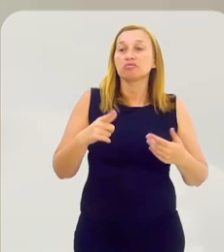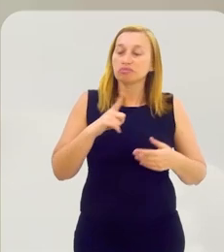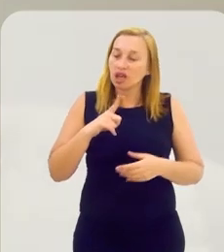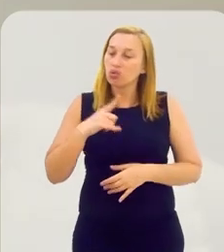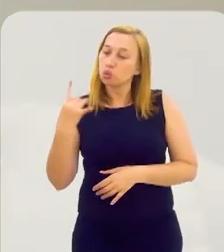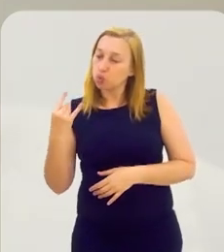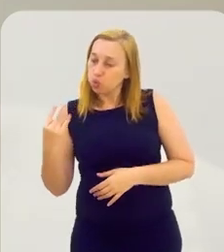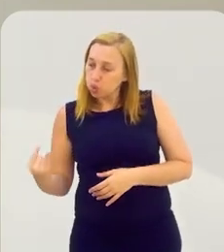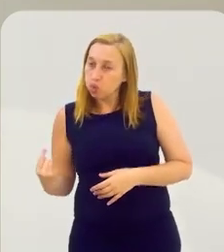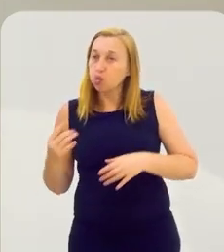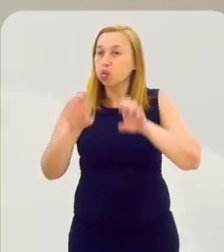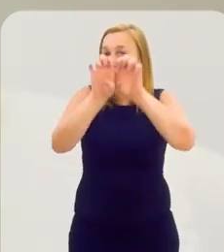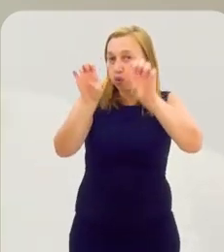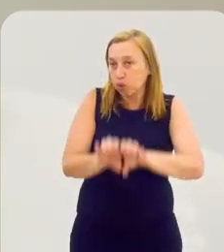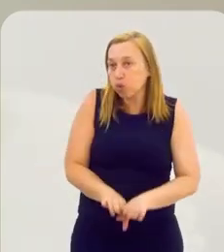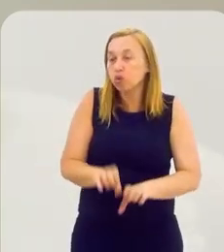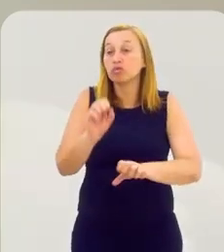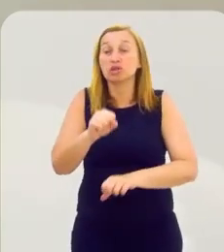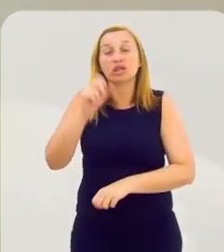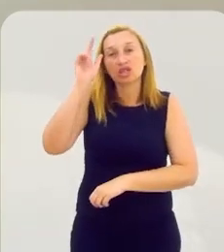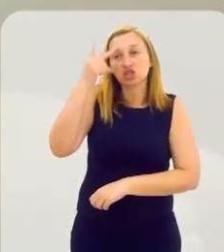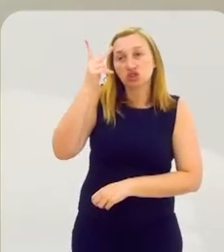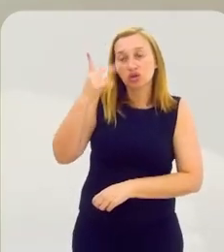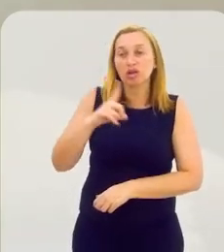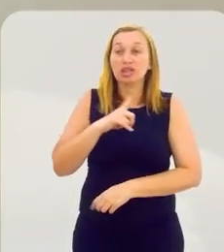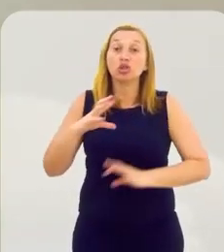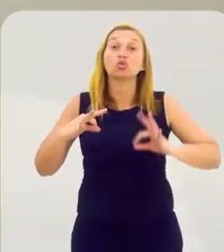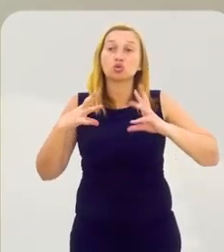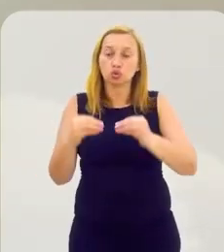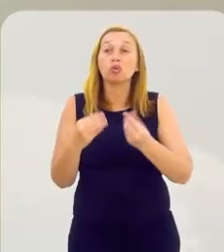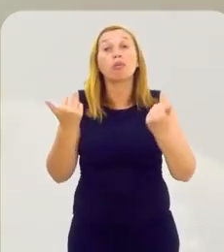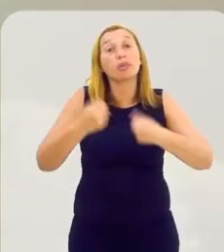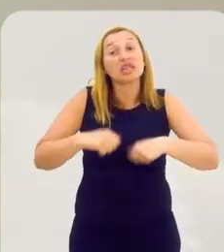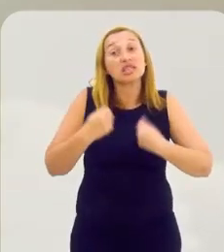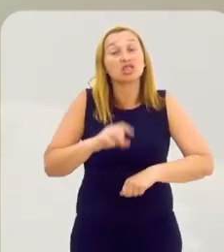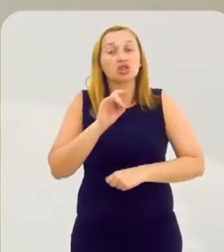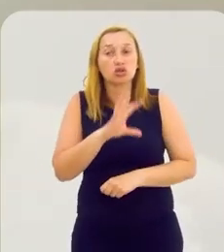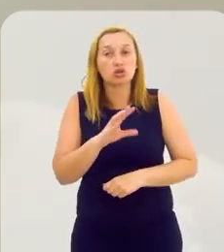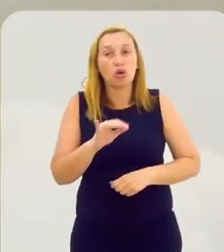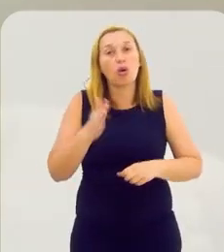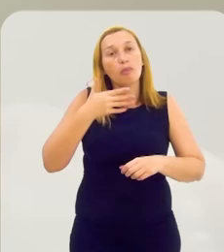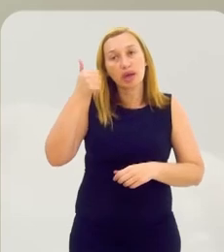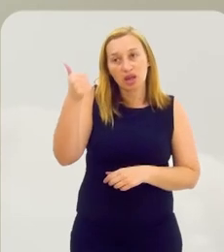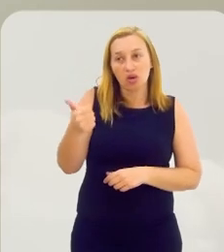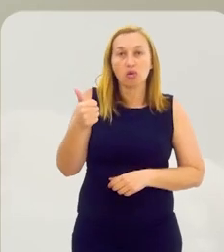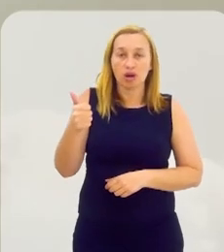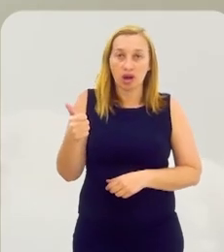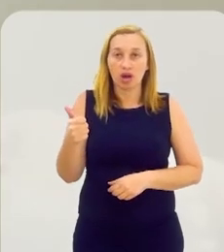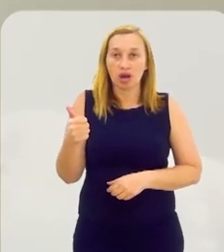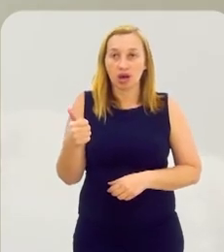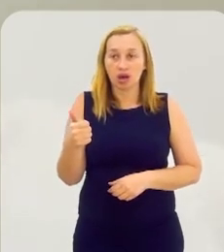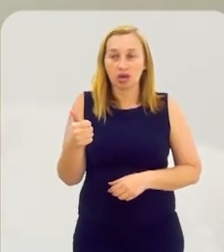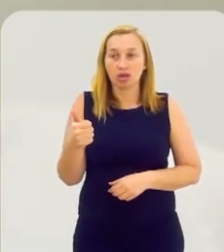gente tem infraestrutura, a gente tem história, a gente tem tudo. A gente precisa melhorar